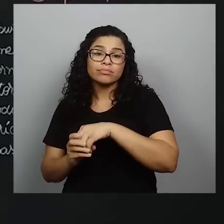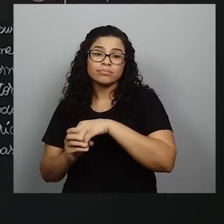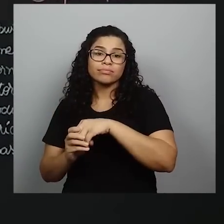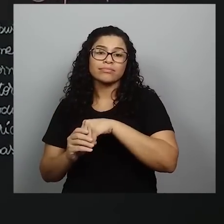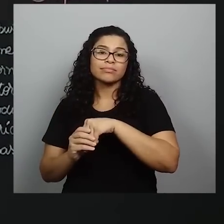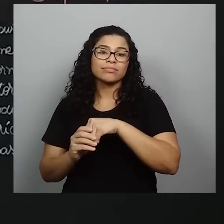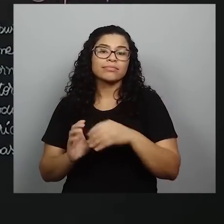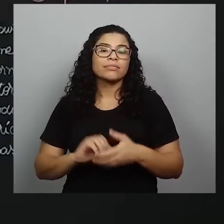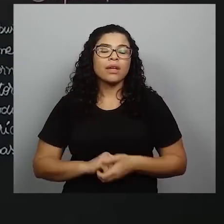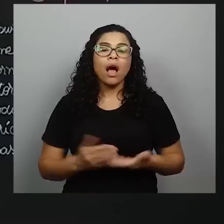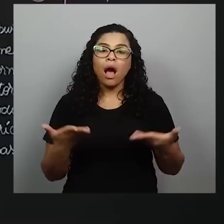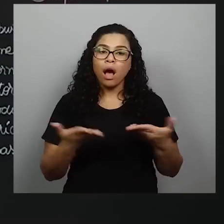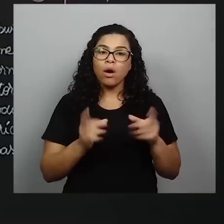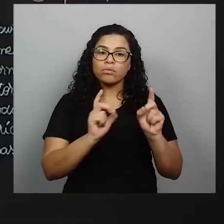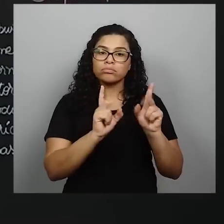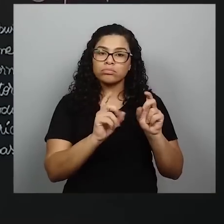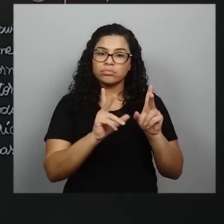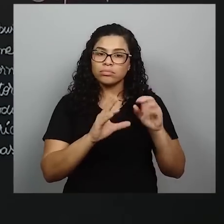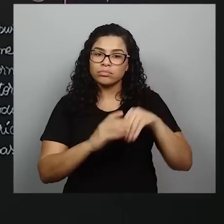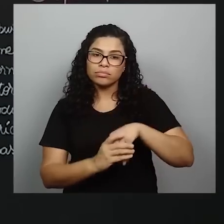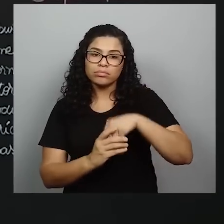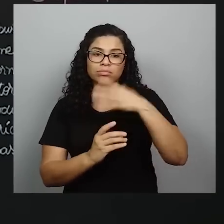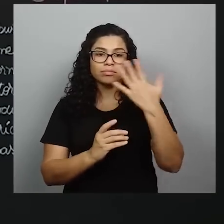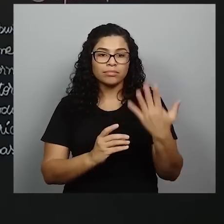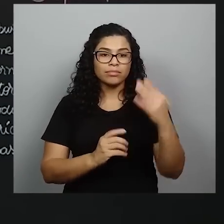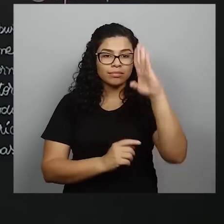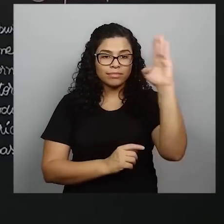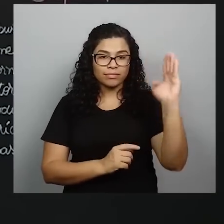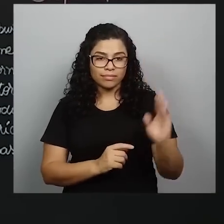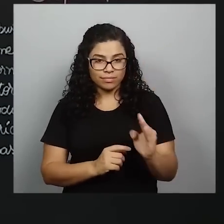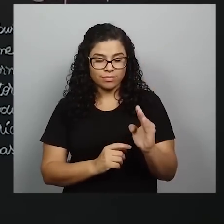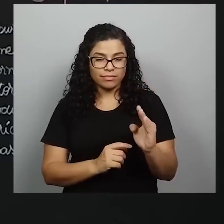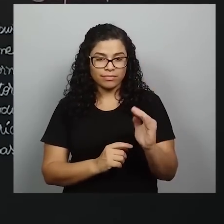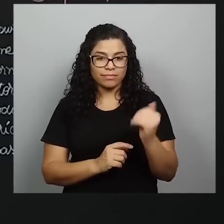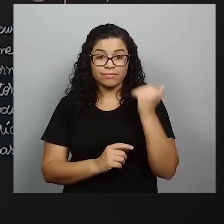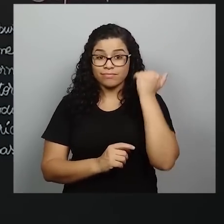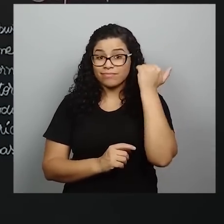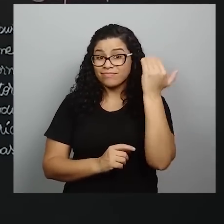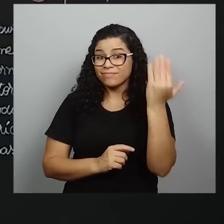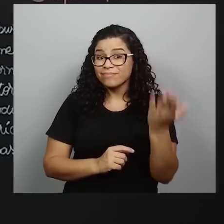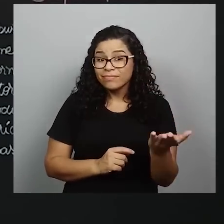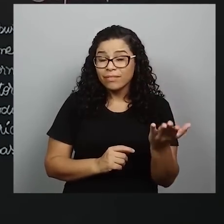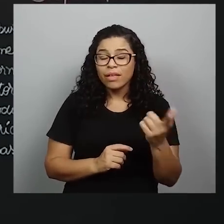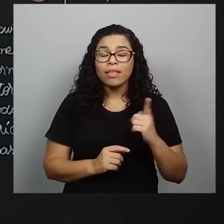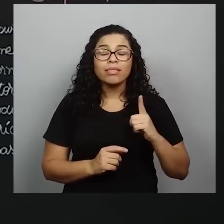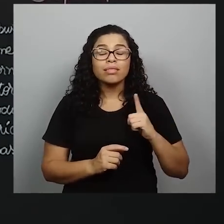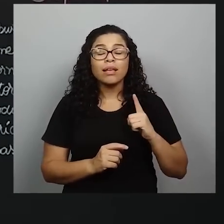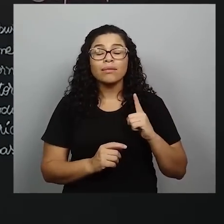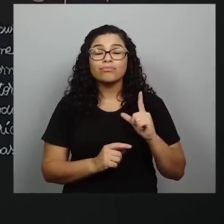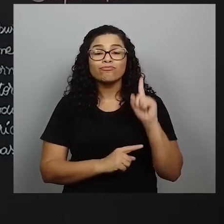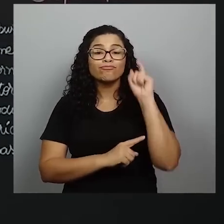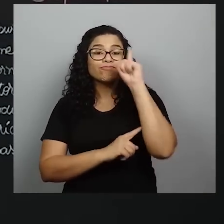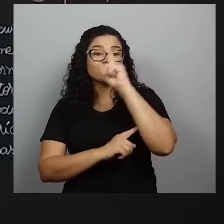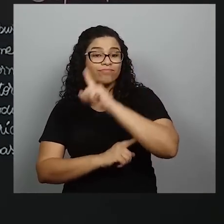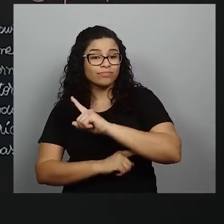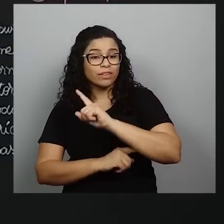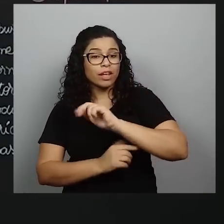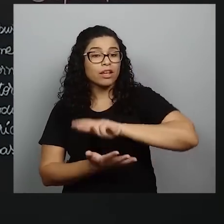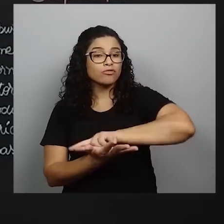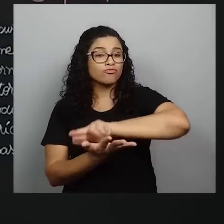comércio externo, o comércio exterior, o comércio internacional, ele já vai ter uma economia mais complexa